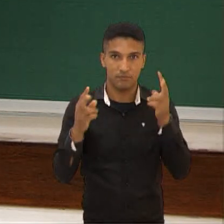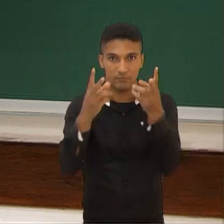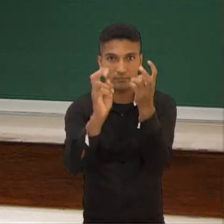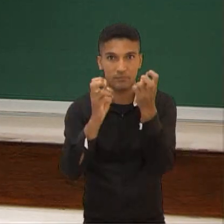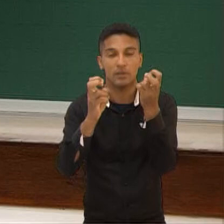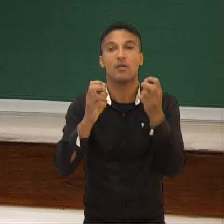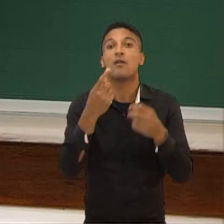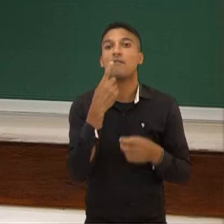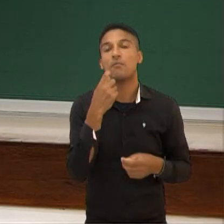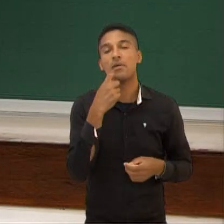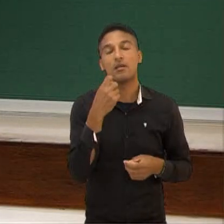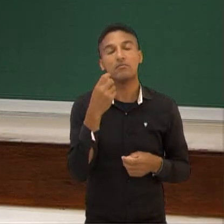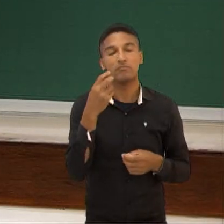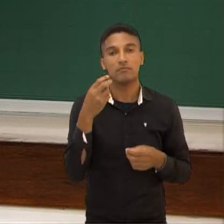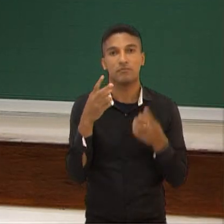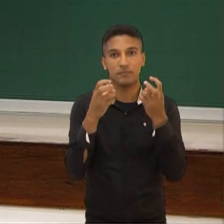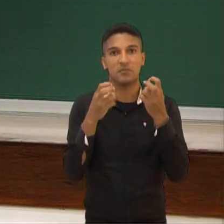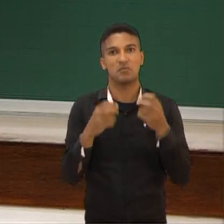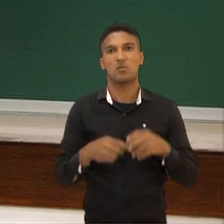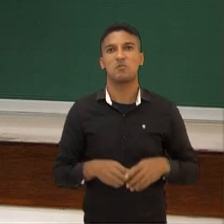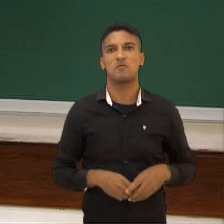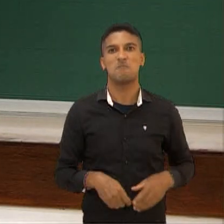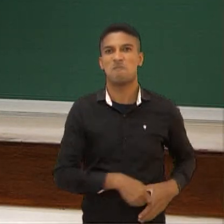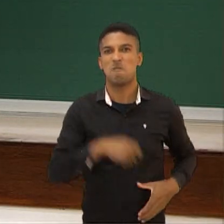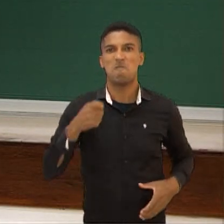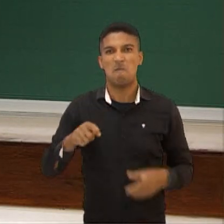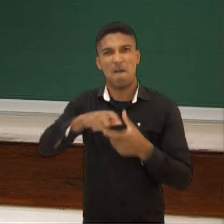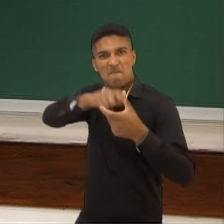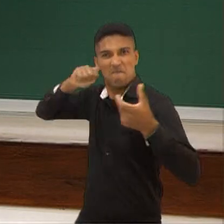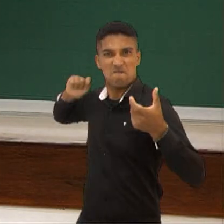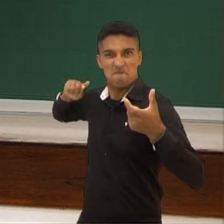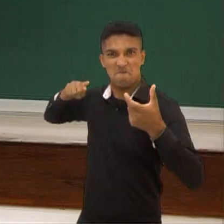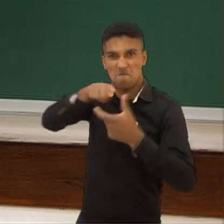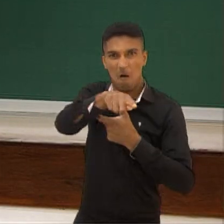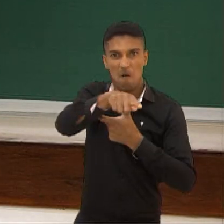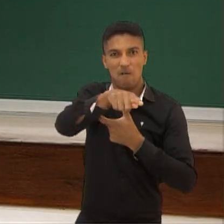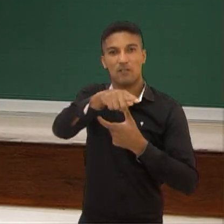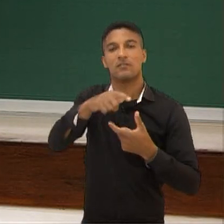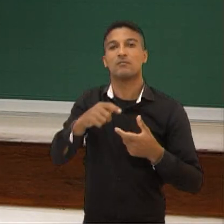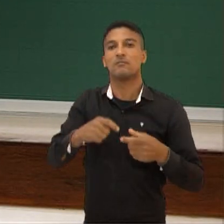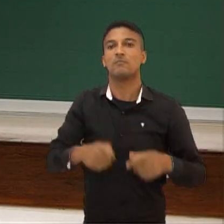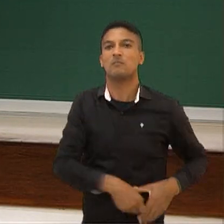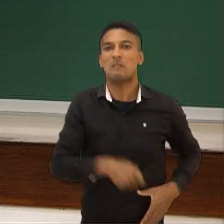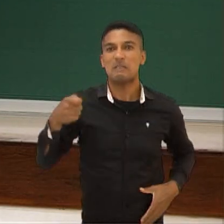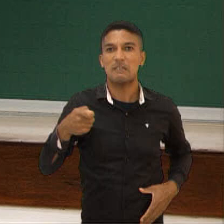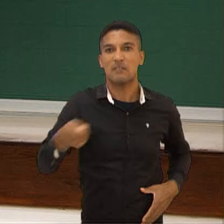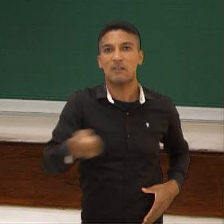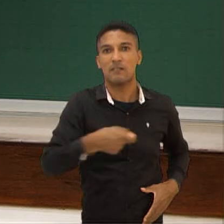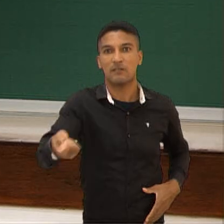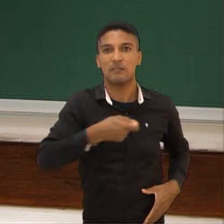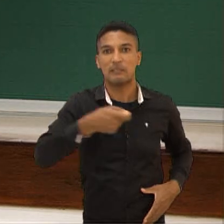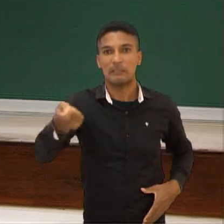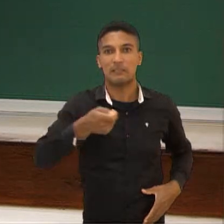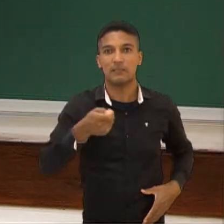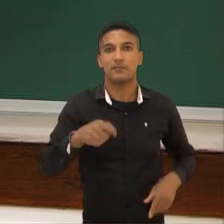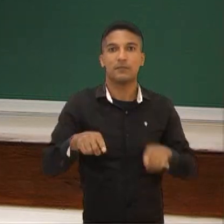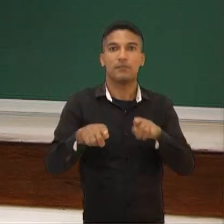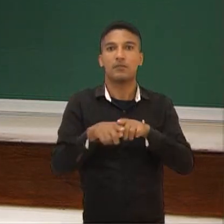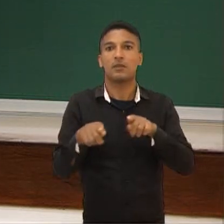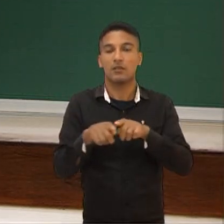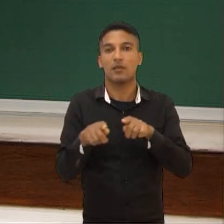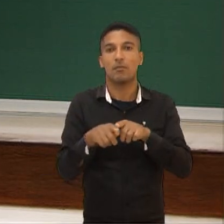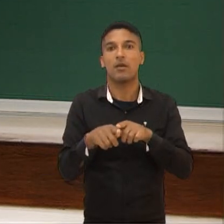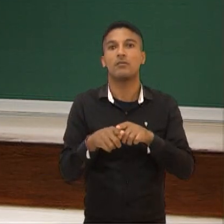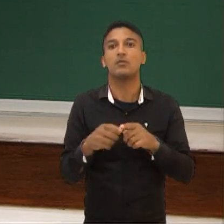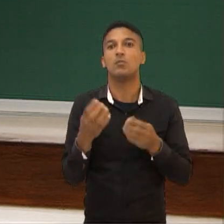vermelha simboliza essa cor de guerra, né? A guerra dos incas, né? Além do mais, simboliza também o sangue derramado pelos heróis,